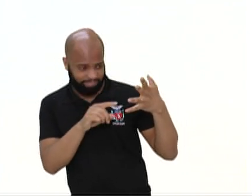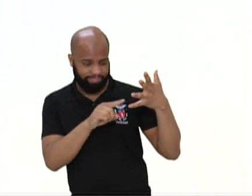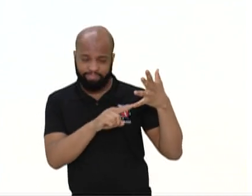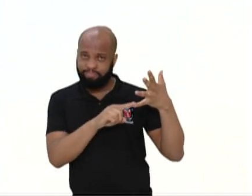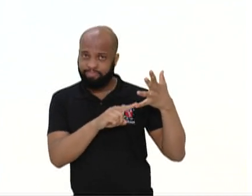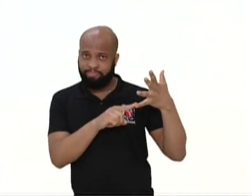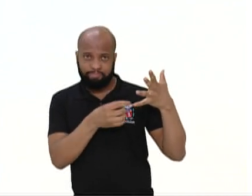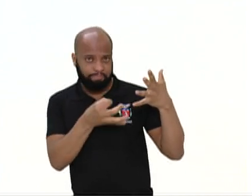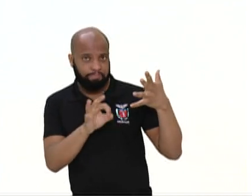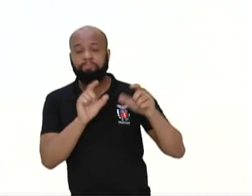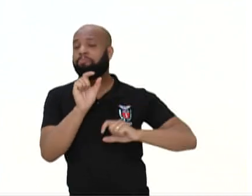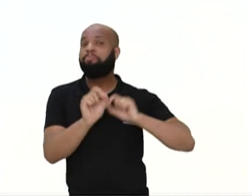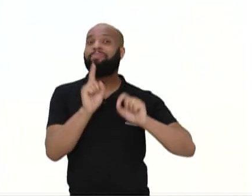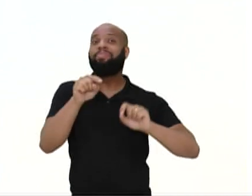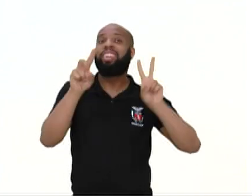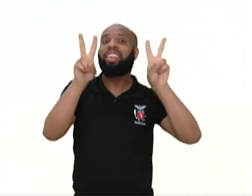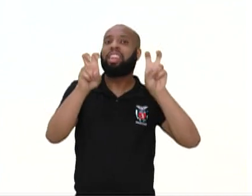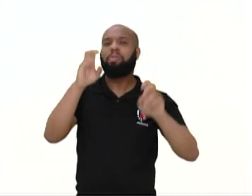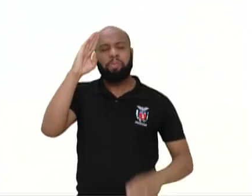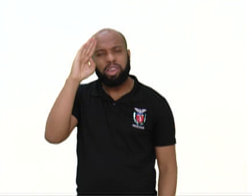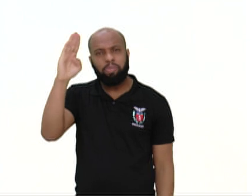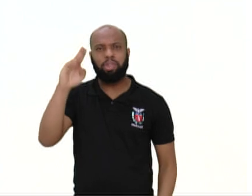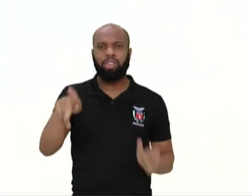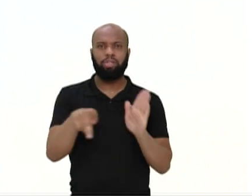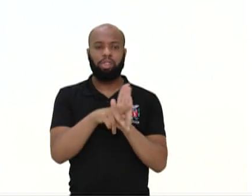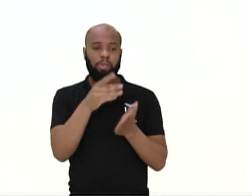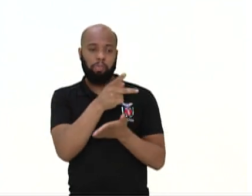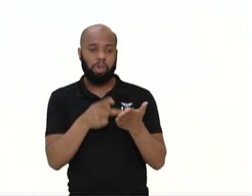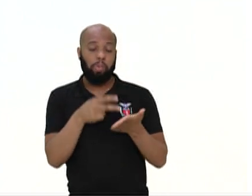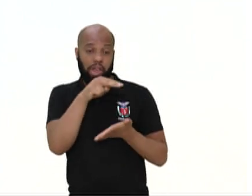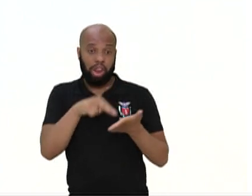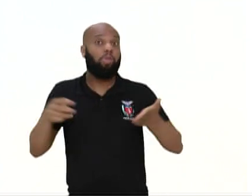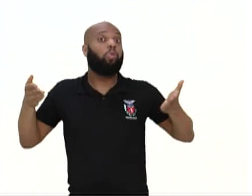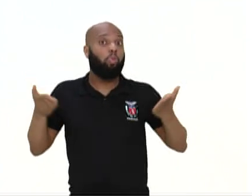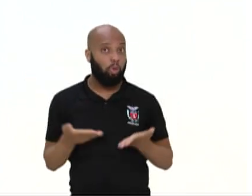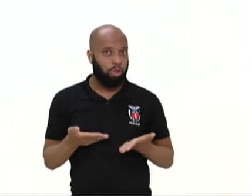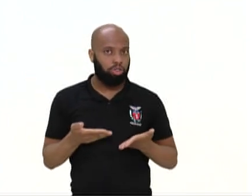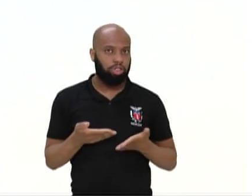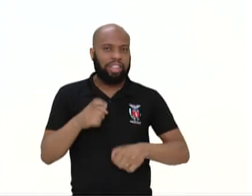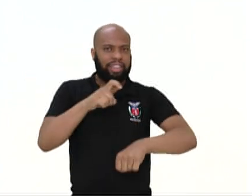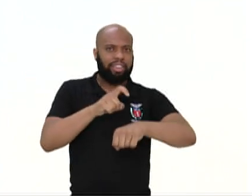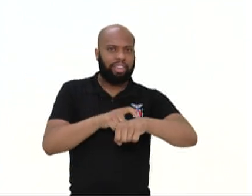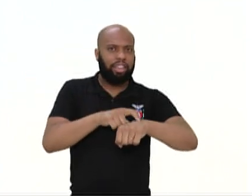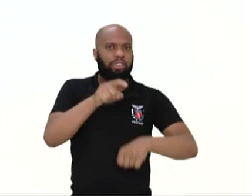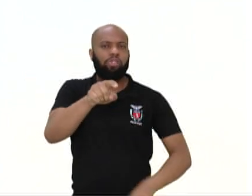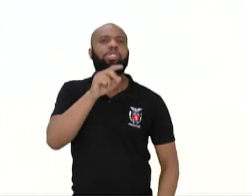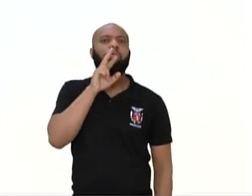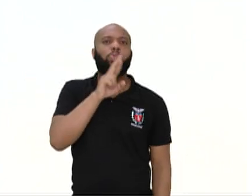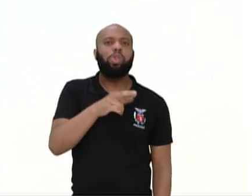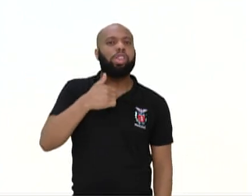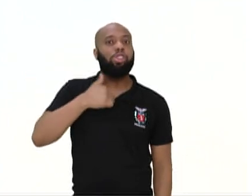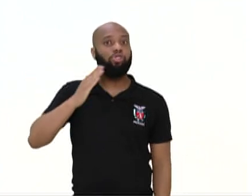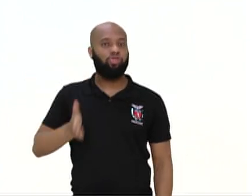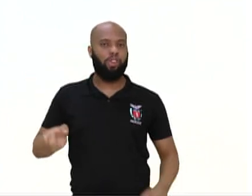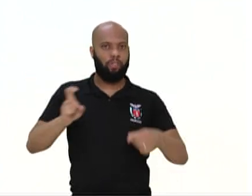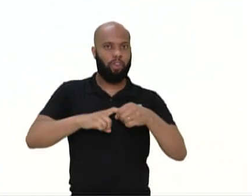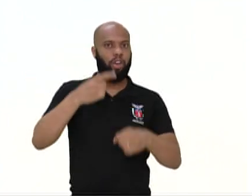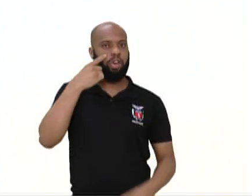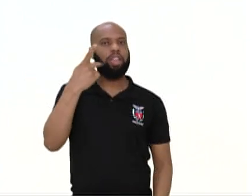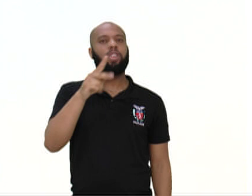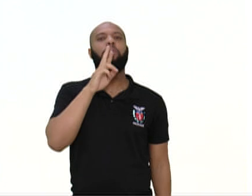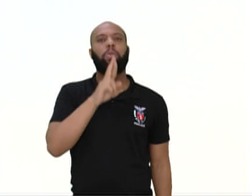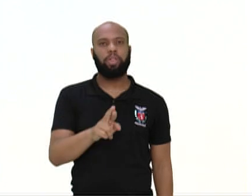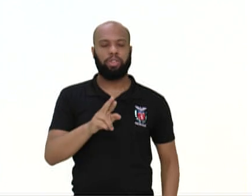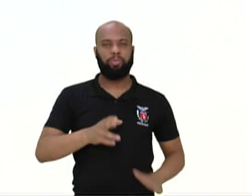la vejez, a velhice. O E, la niñez, a infância. Então, luego volvemos com